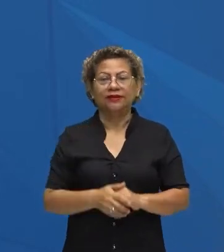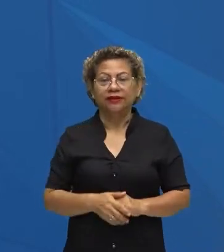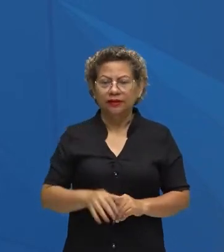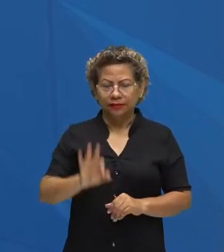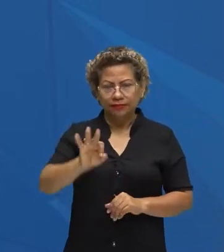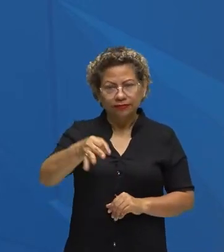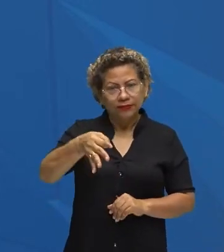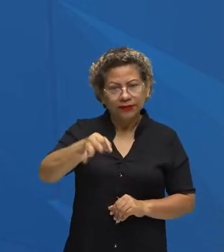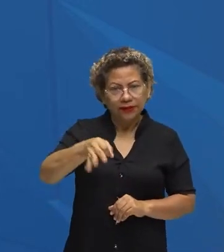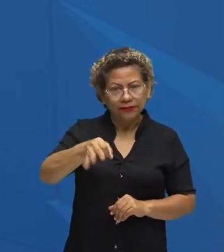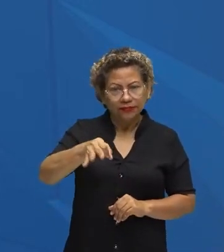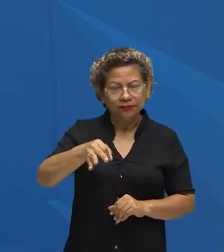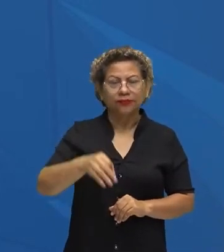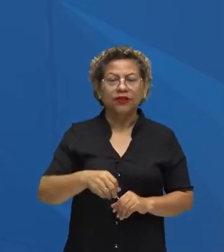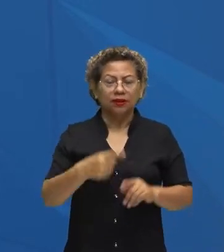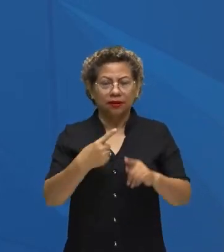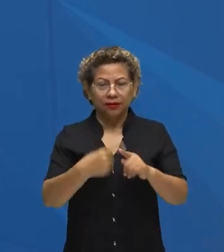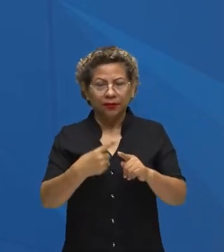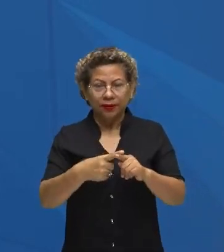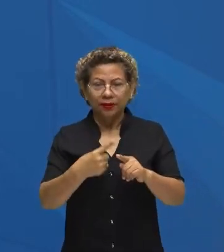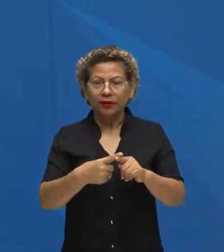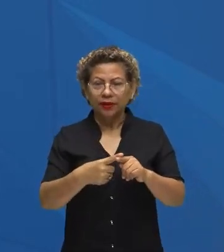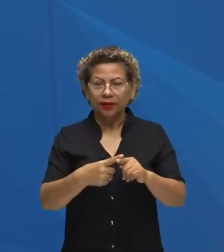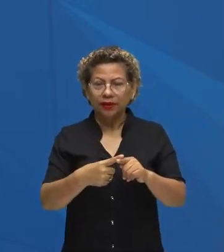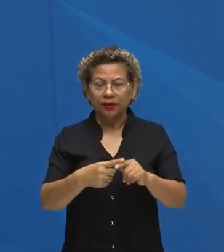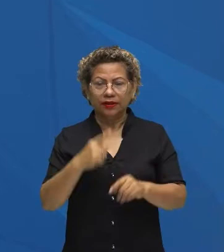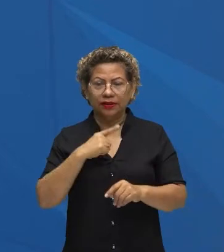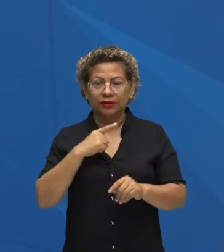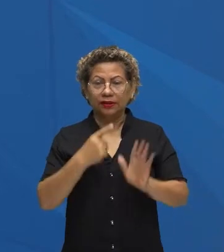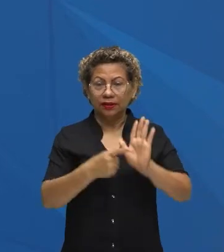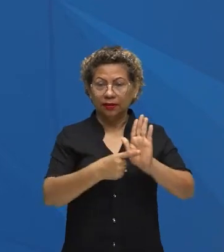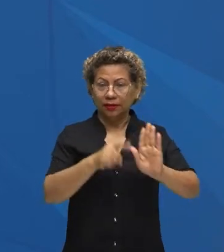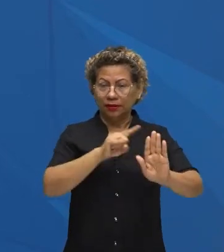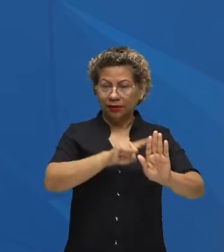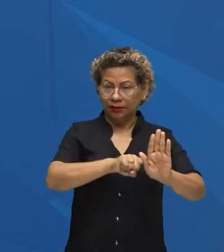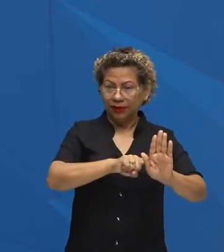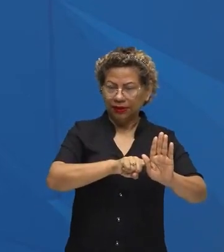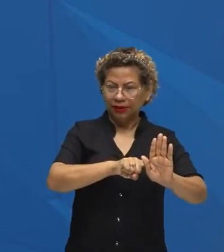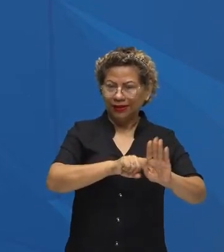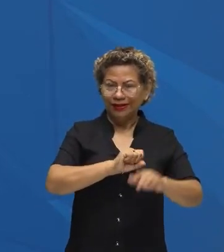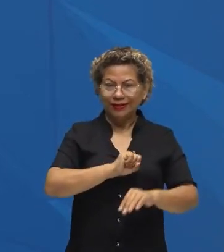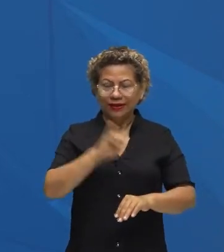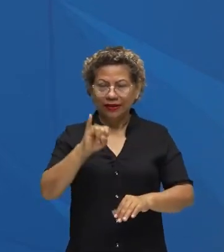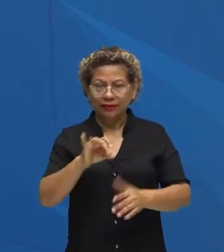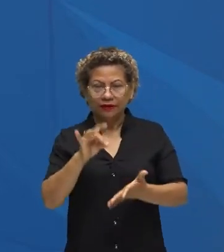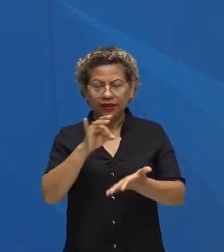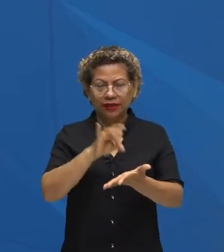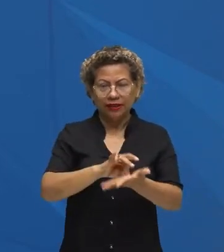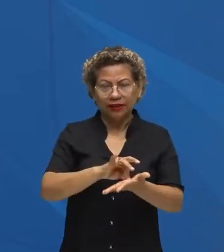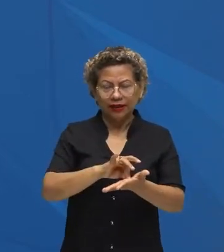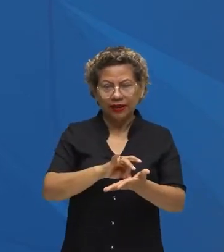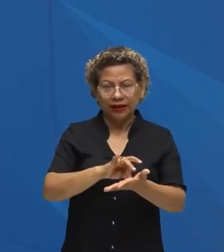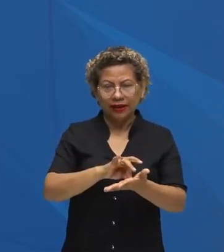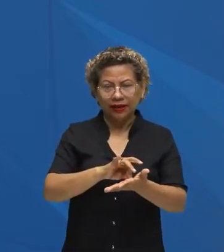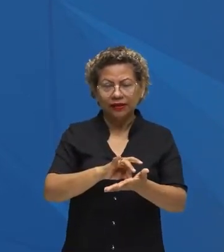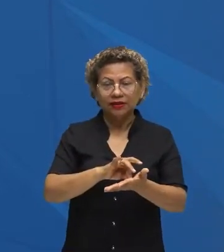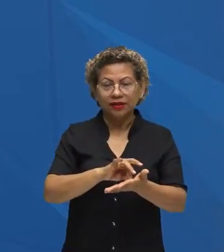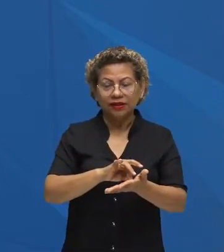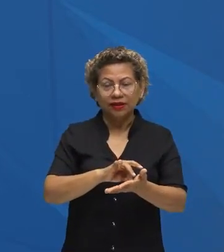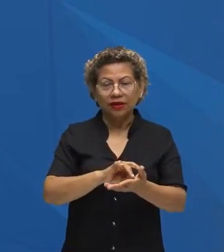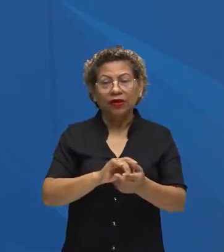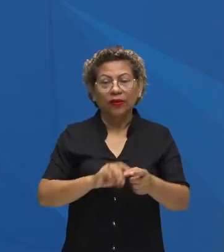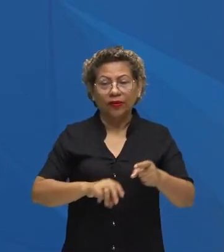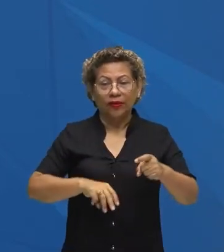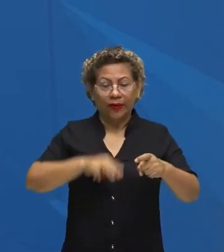ali preferencialmente, né, essencialmente trazem ali uma metáfora, se isso era verdade ou mito. E ela falou que era verdade, né,